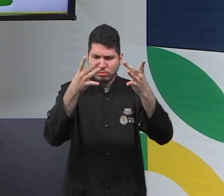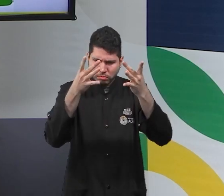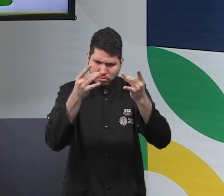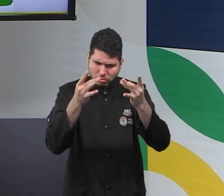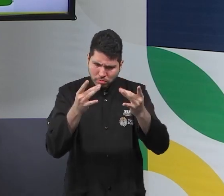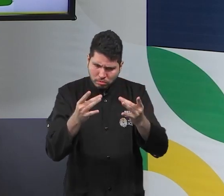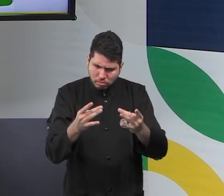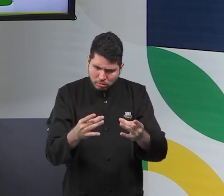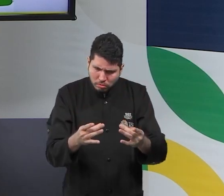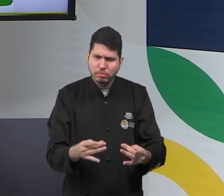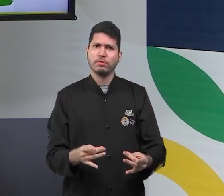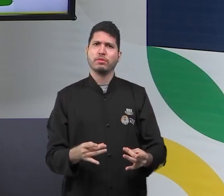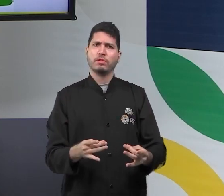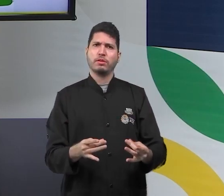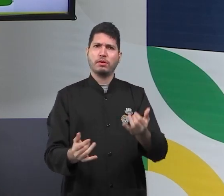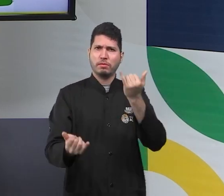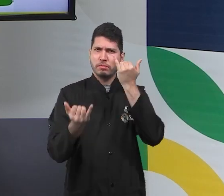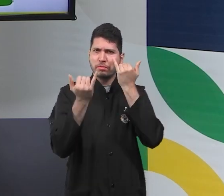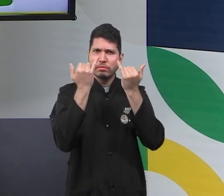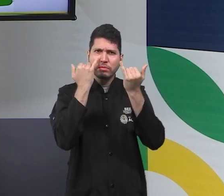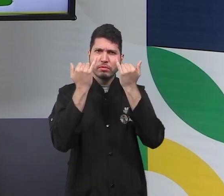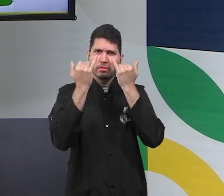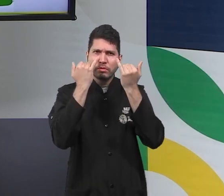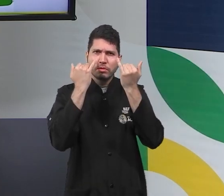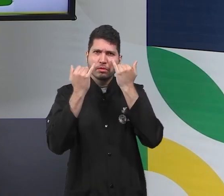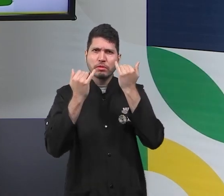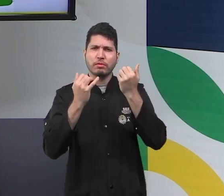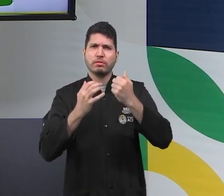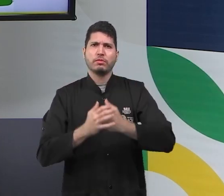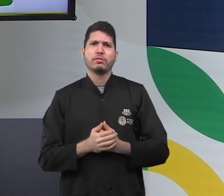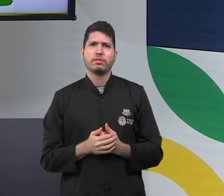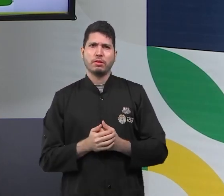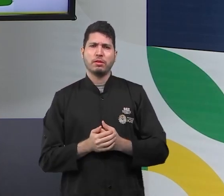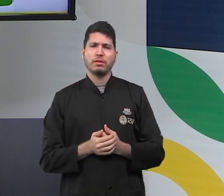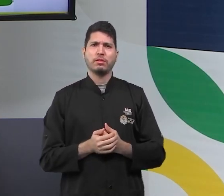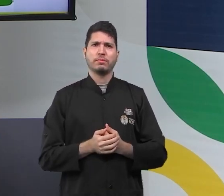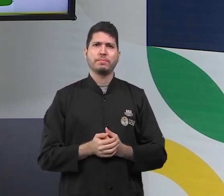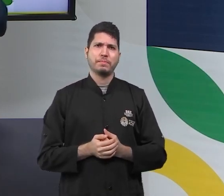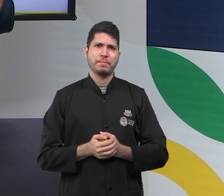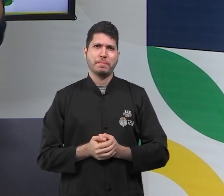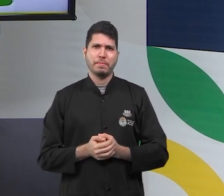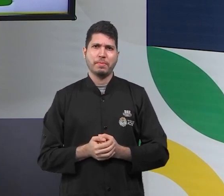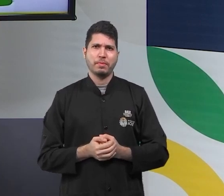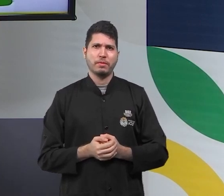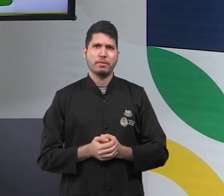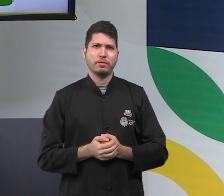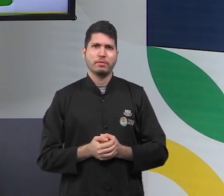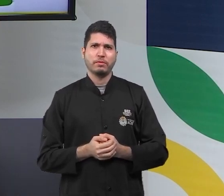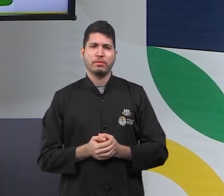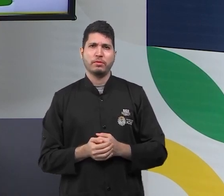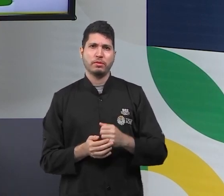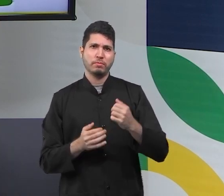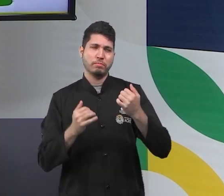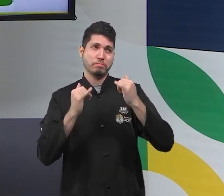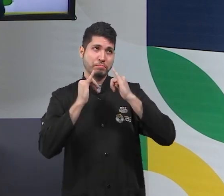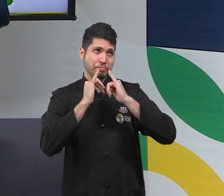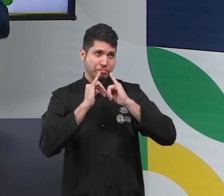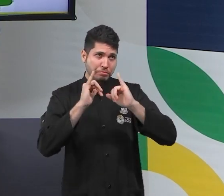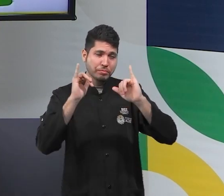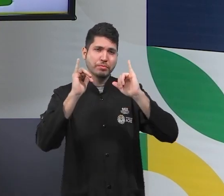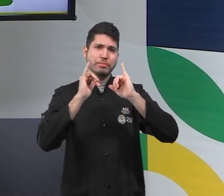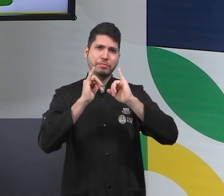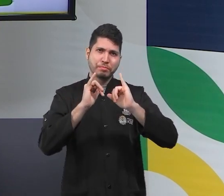explana melhor a notícia. Então ela é como se ela fosse uma extensão da notícia, só que ela com detalhes mais precisos,